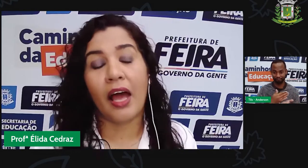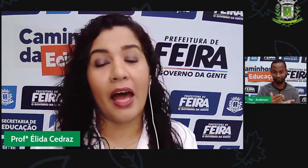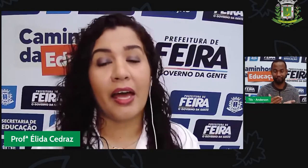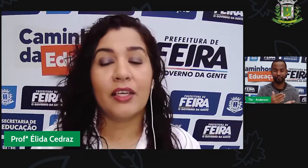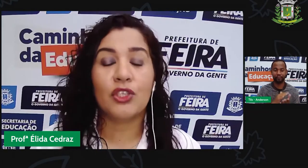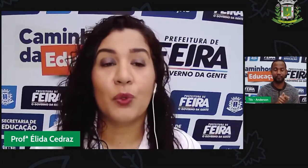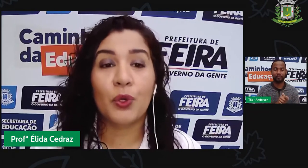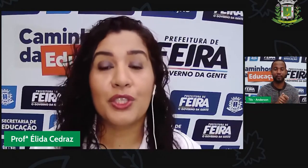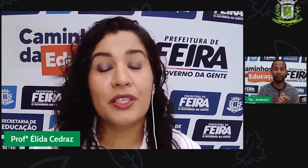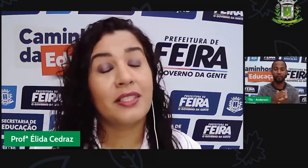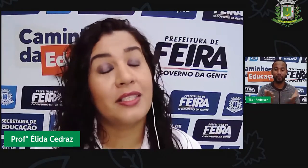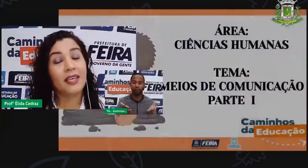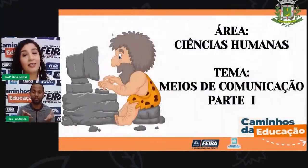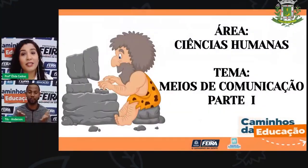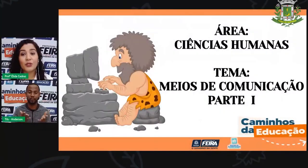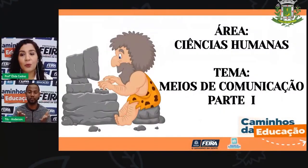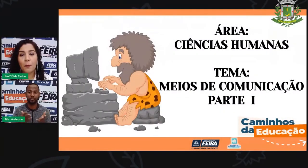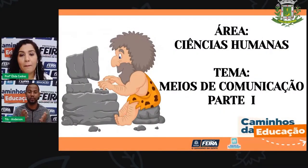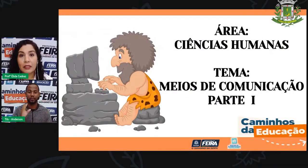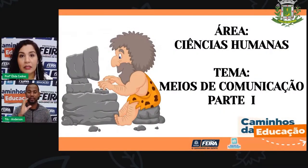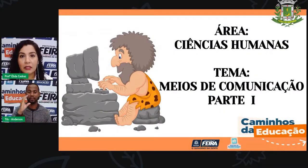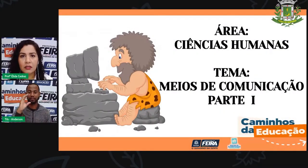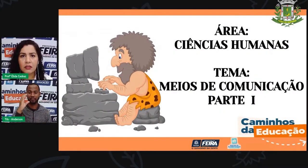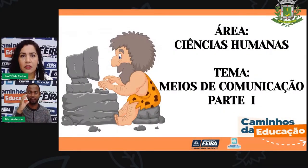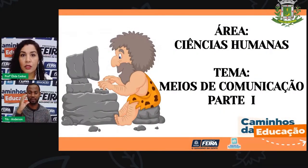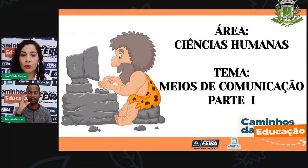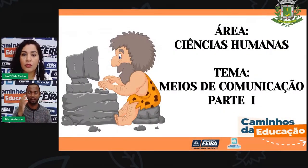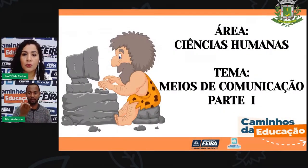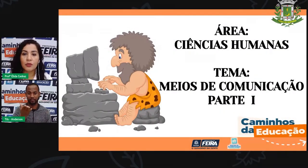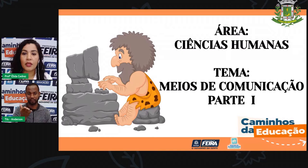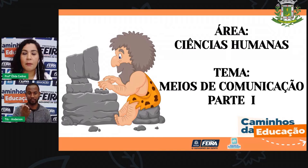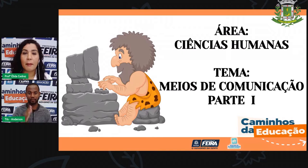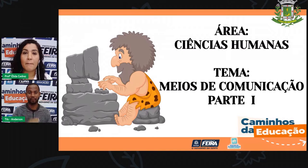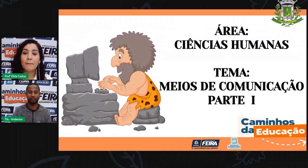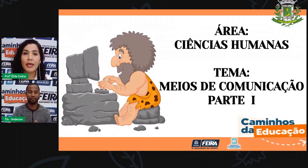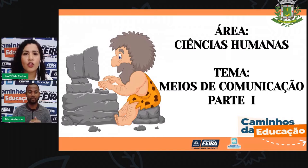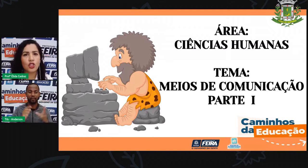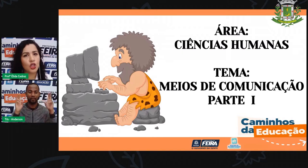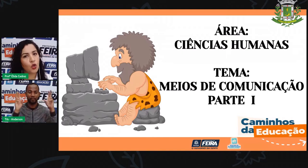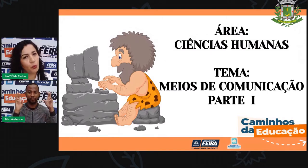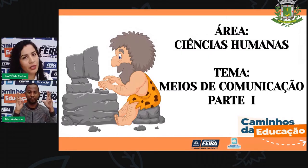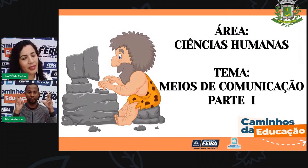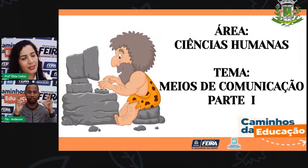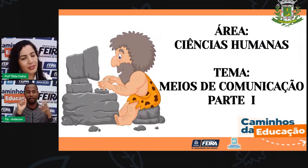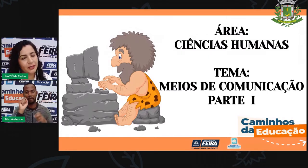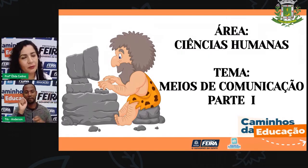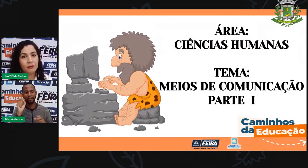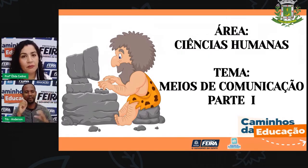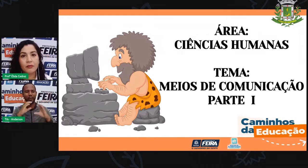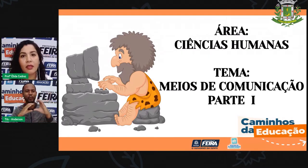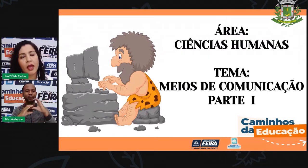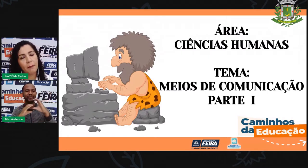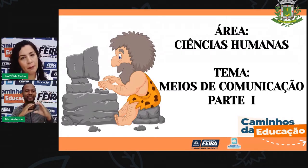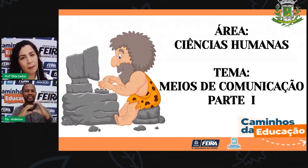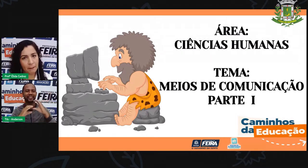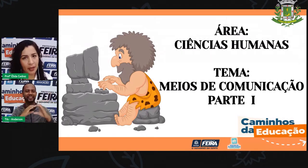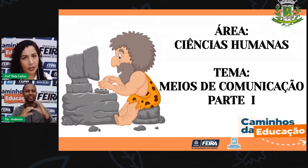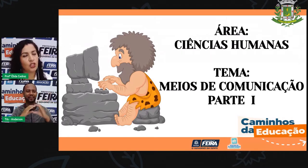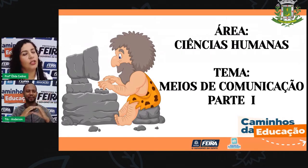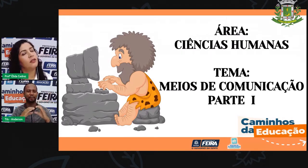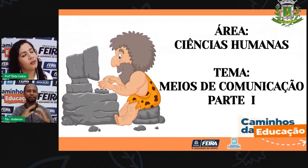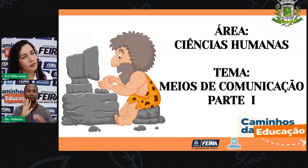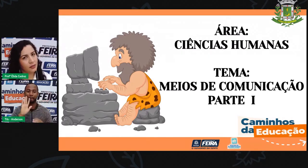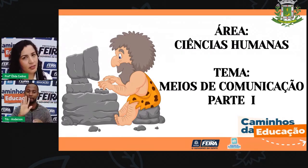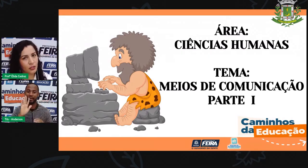A área de hoje, Ciências Humanas. E o nosso tema, Meios de Comunicação. A primeira